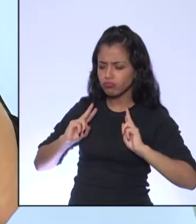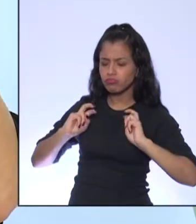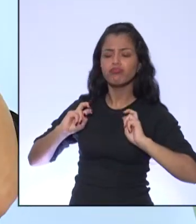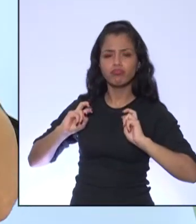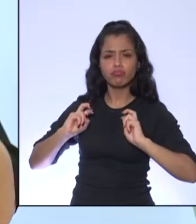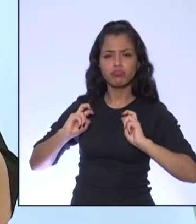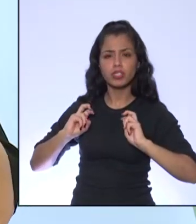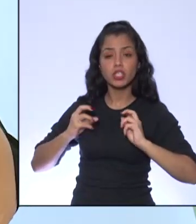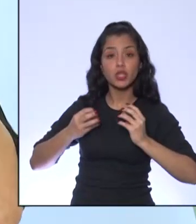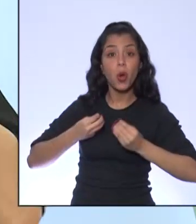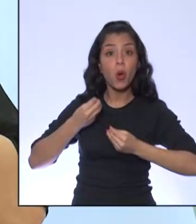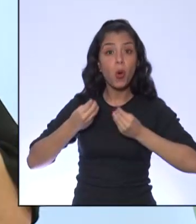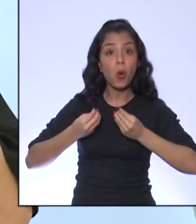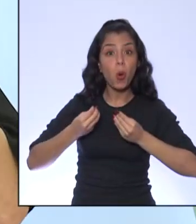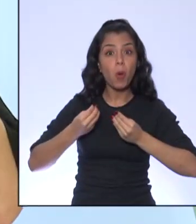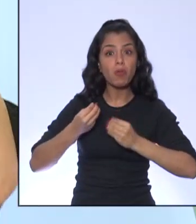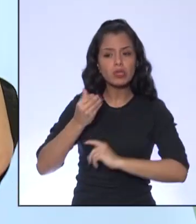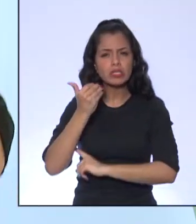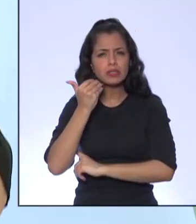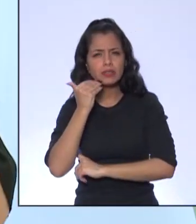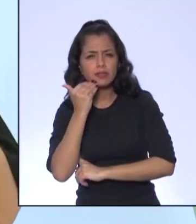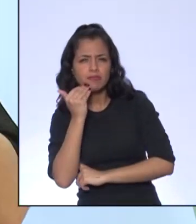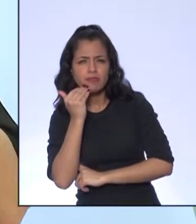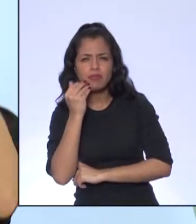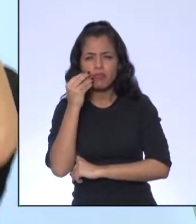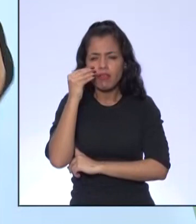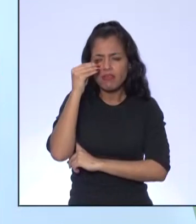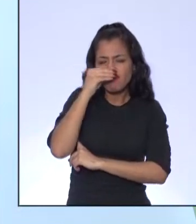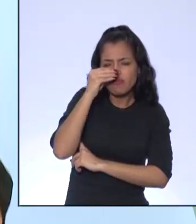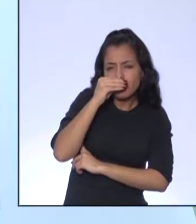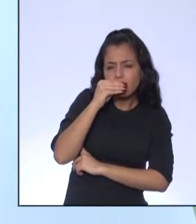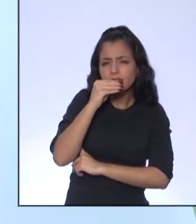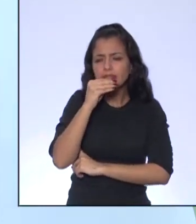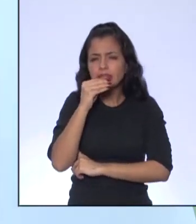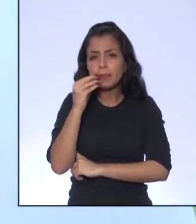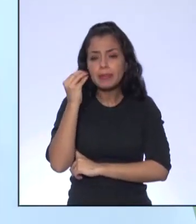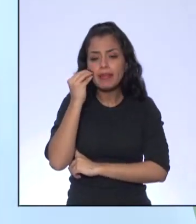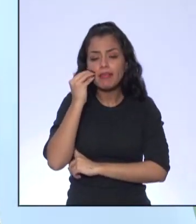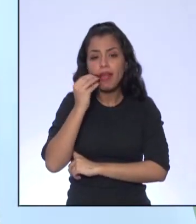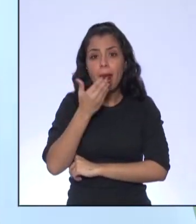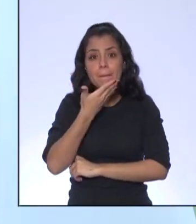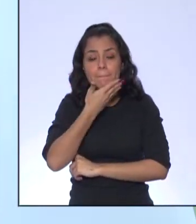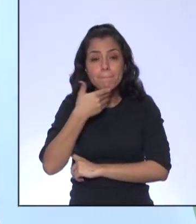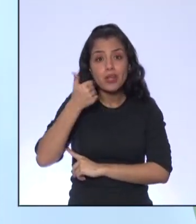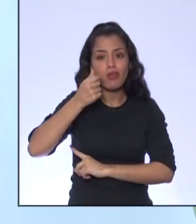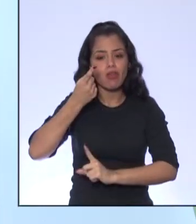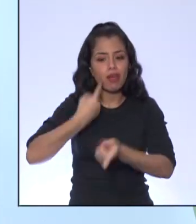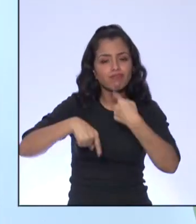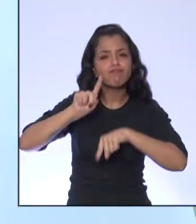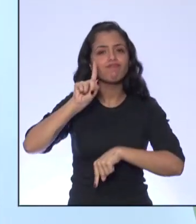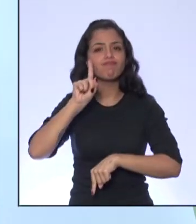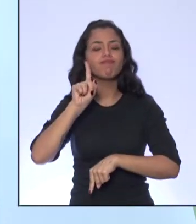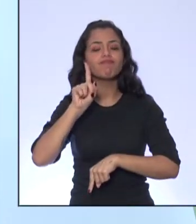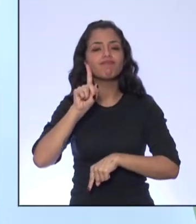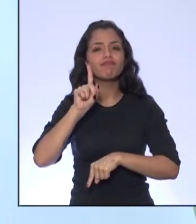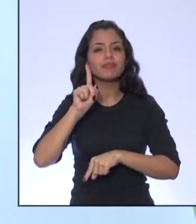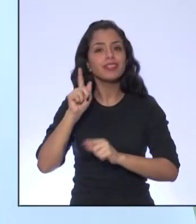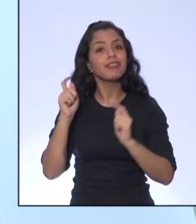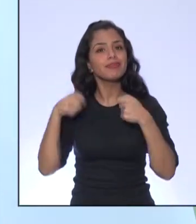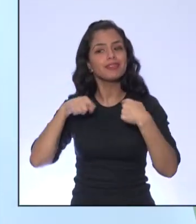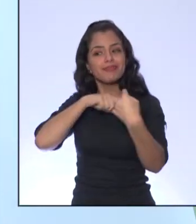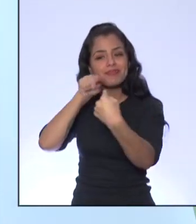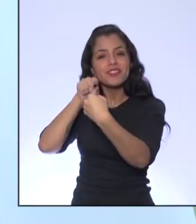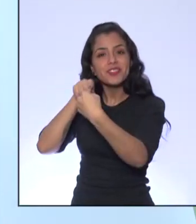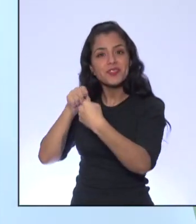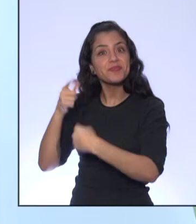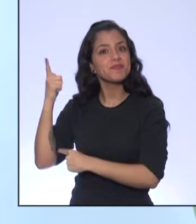seus pontos fortes e trabalhar com as suas fragilidades para atingir os seus objetivos. O tema central